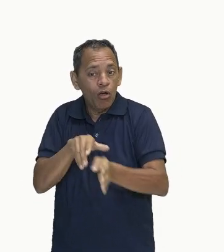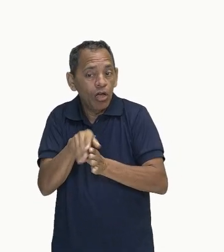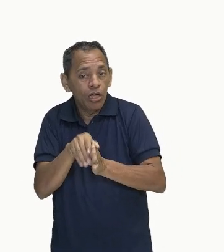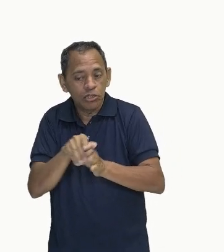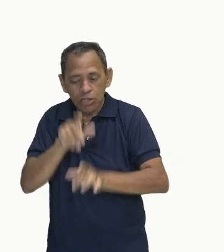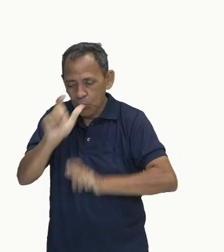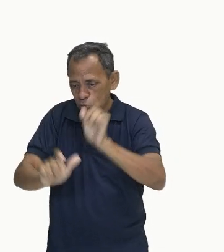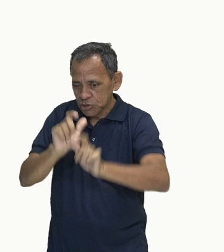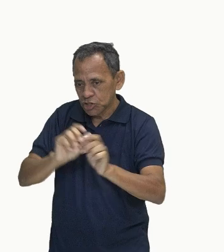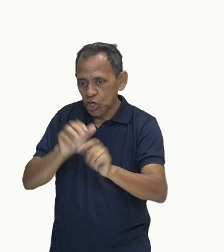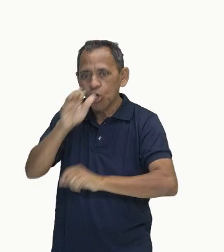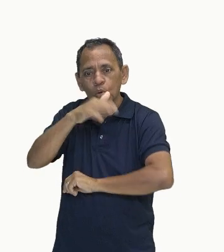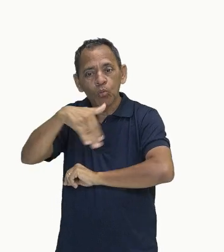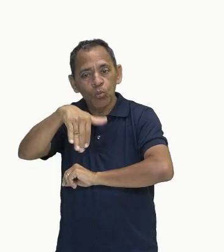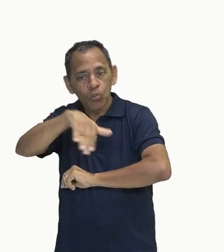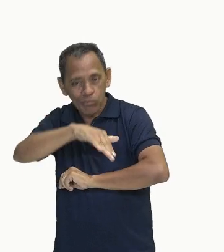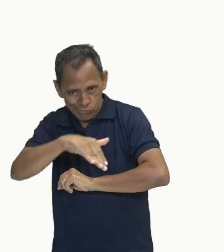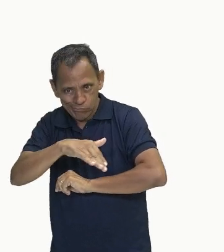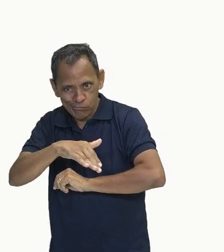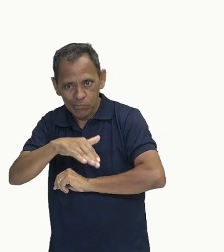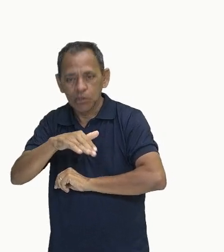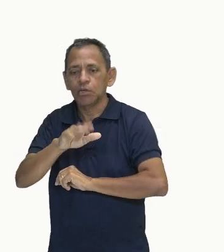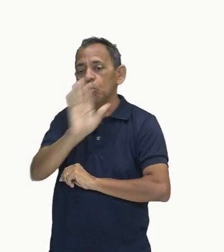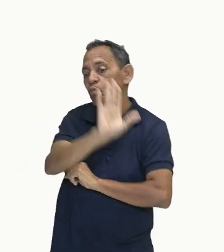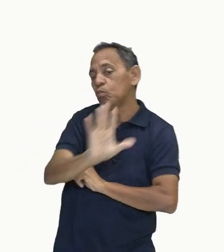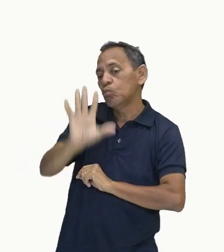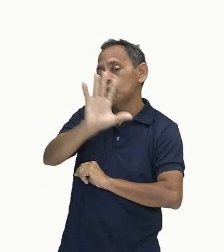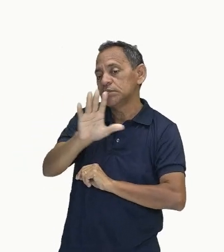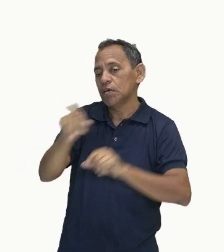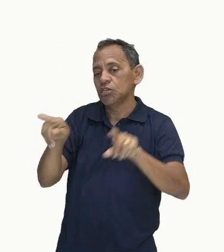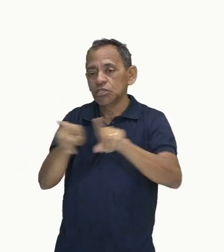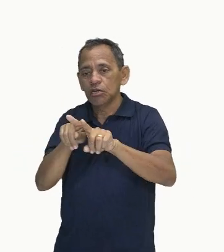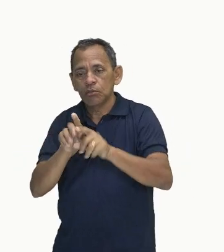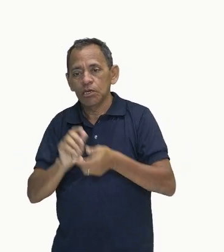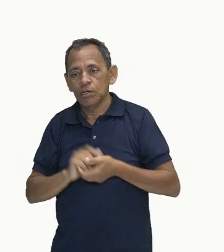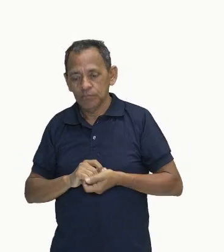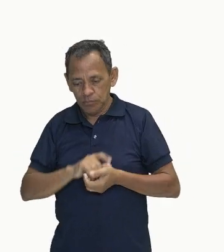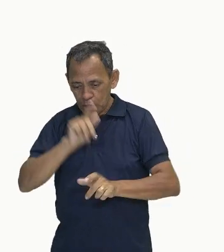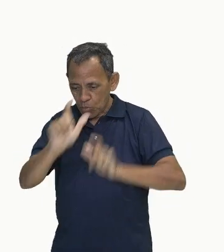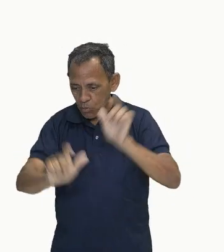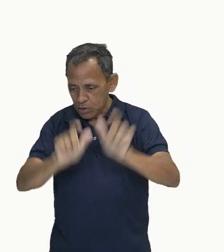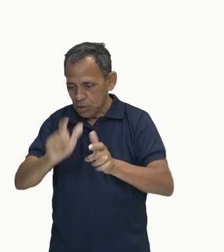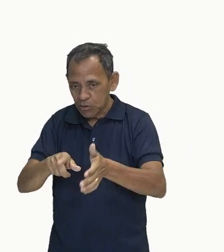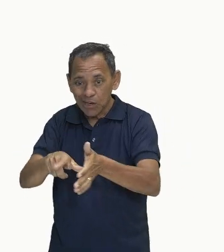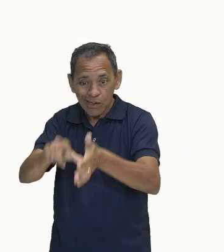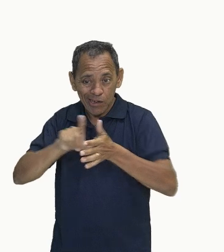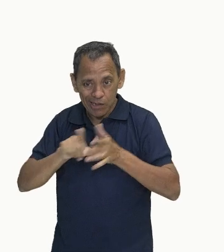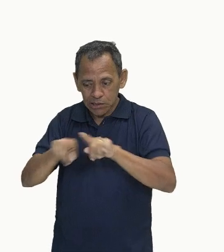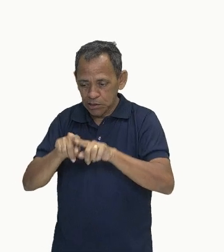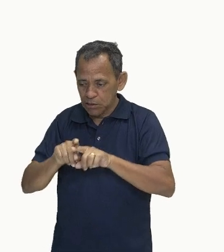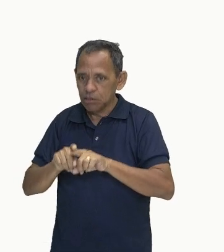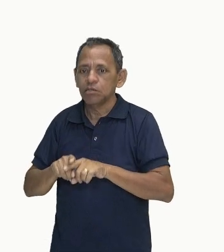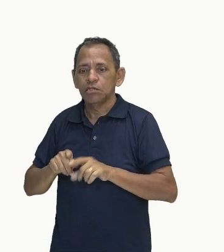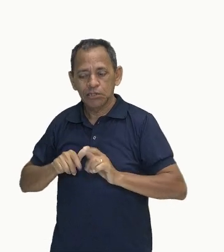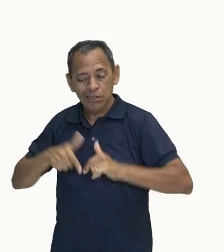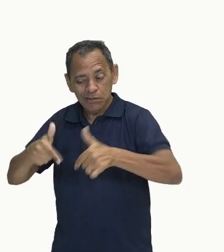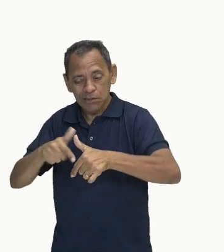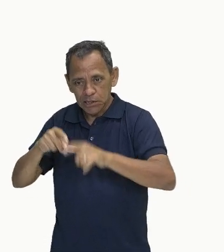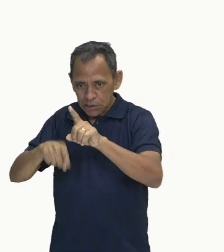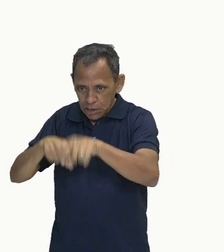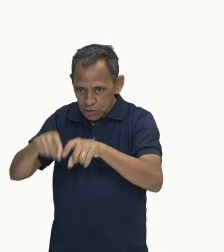transformar aquela paisagem, aquela população que antes estava ali no campo, na atividade da agricultura, que vai